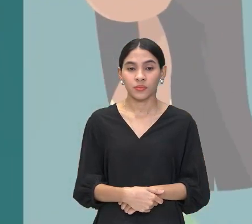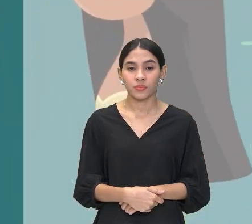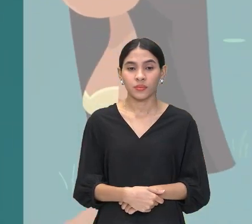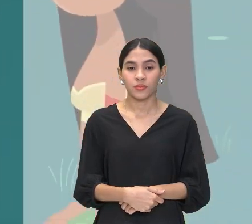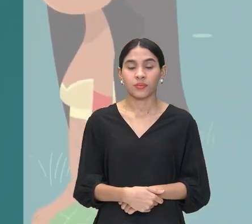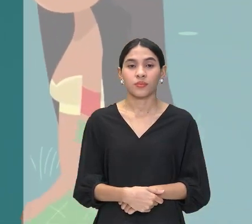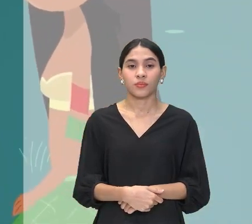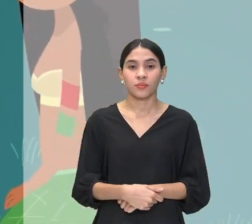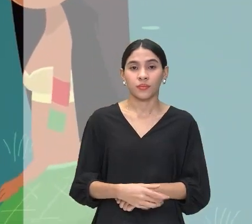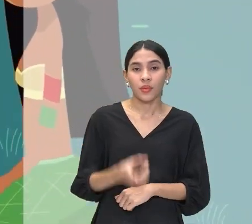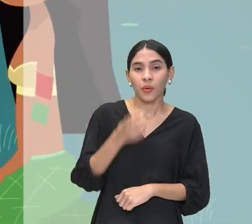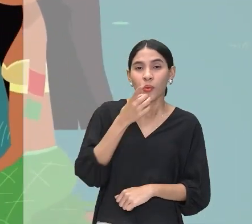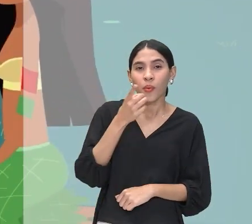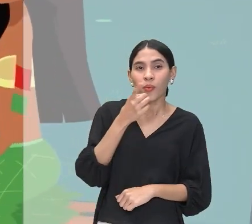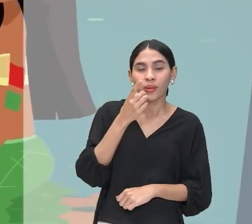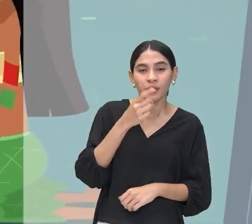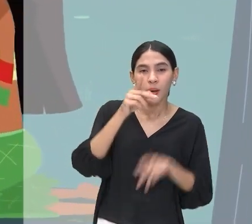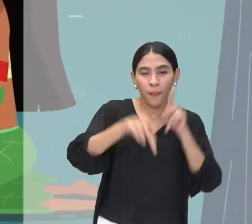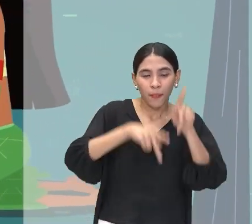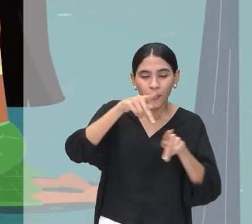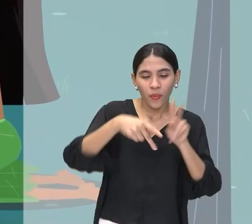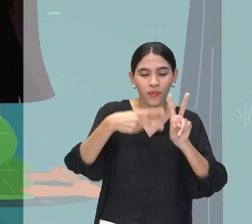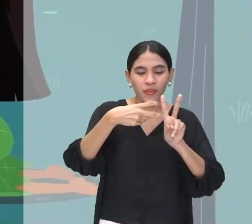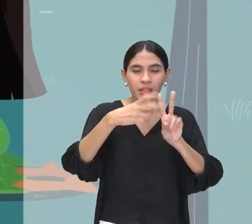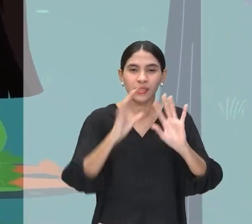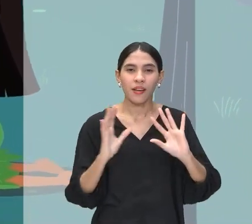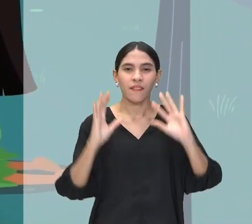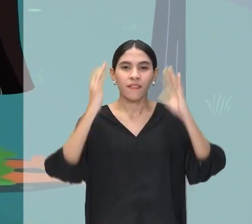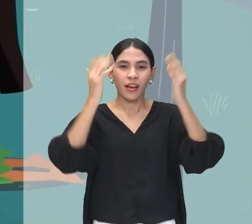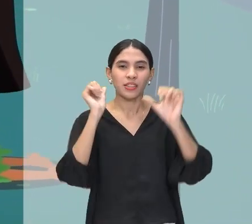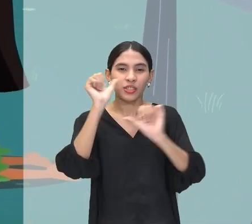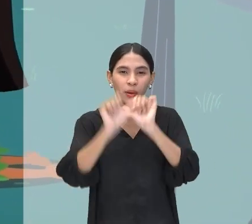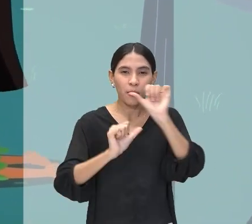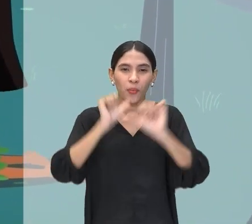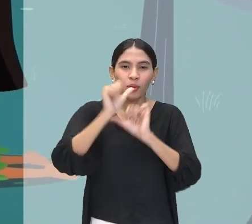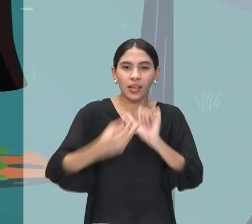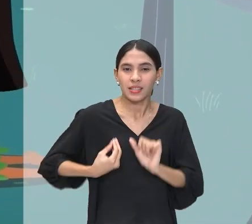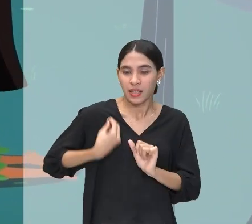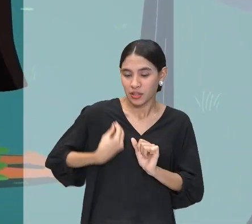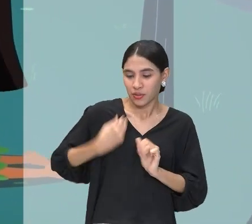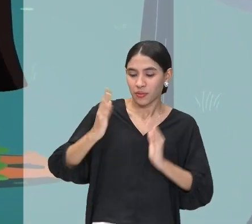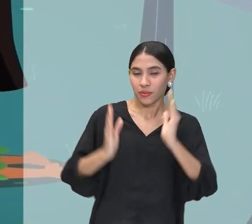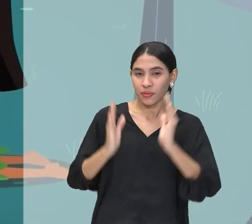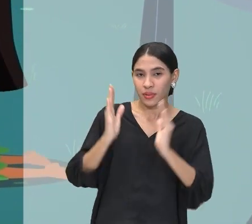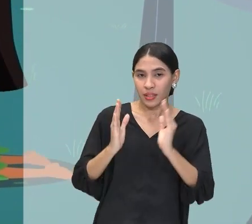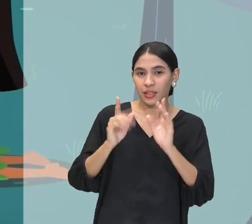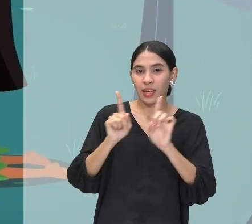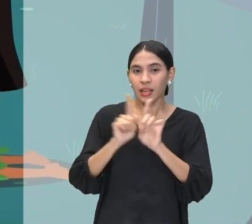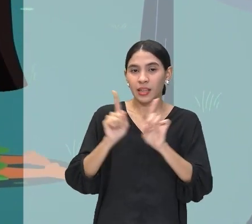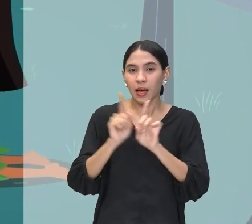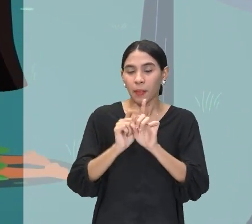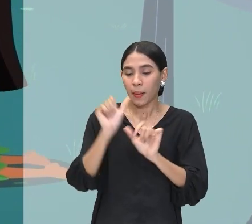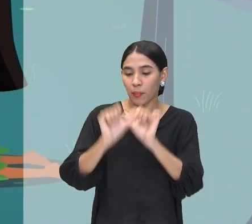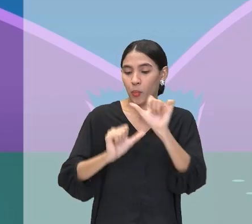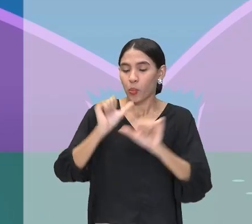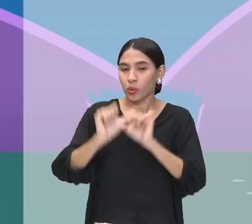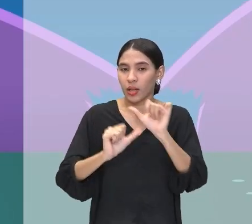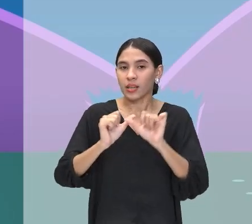Um dia, os tucuna fizeram uma festa de moça nova e pelação de curumim.